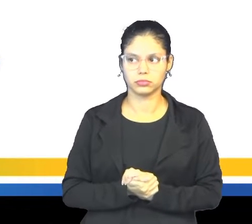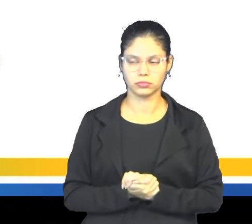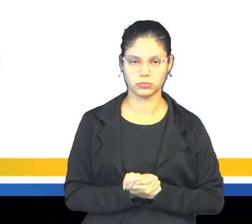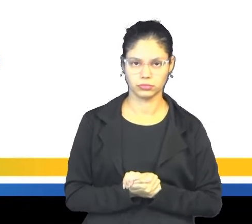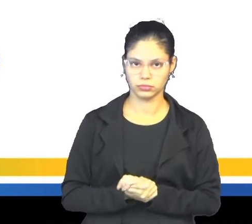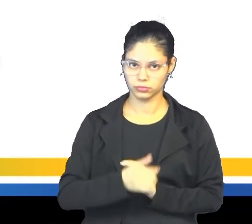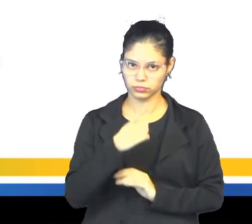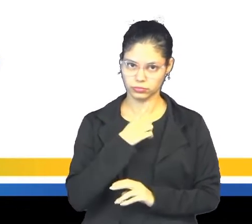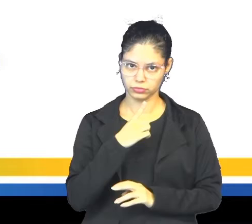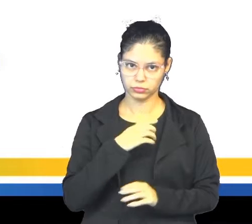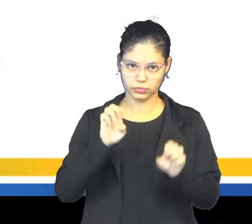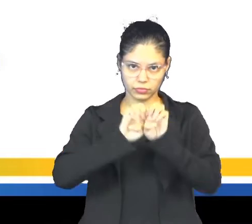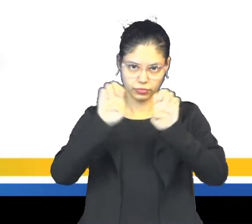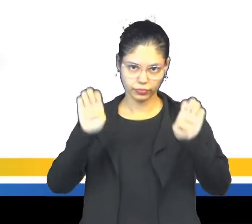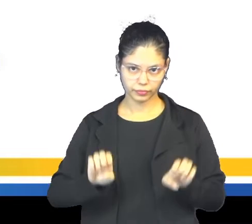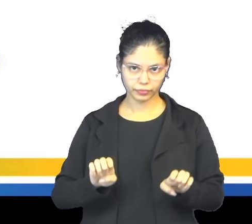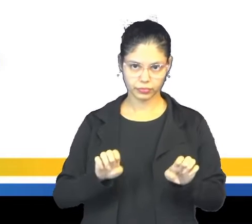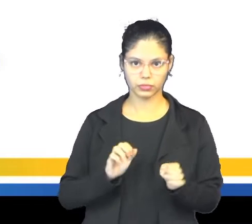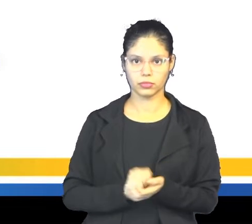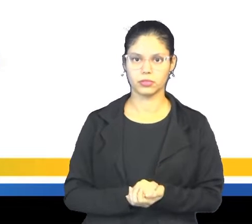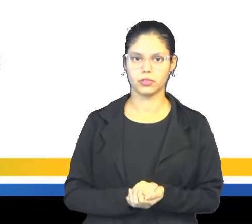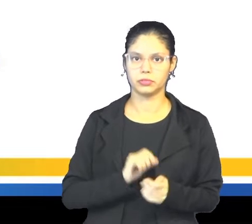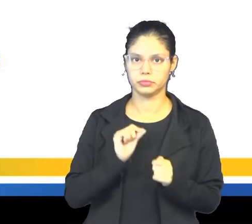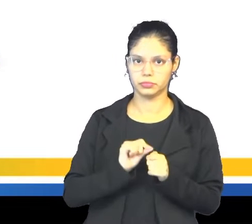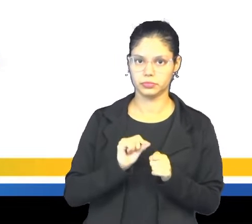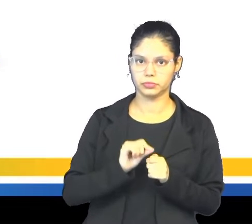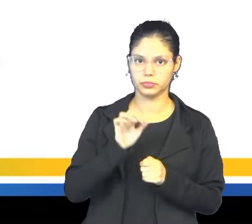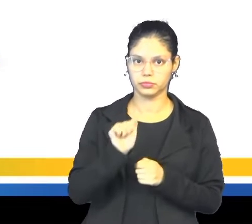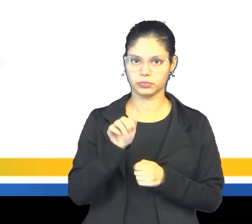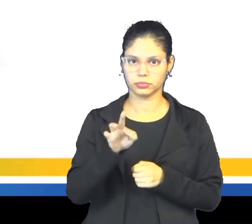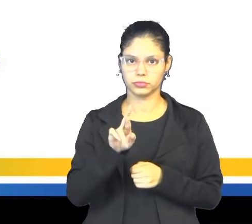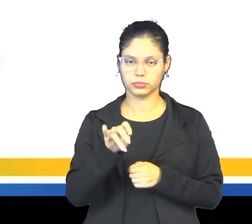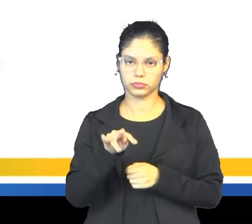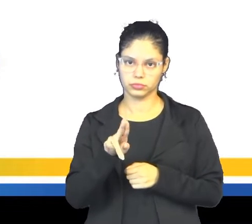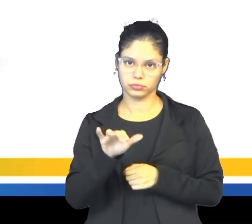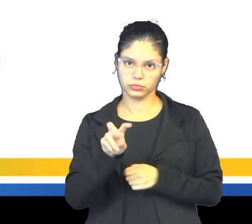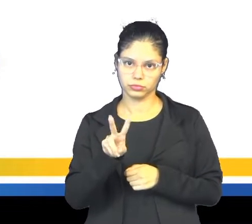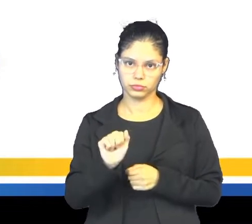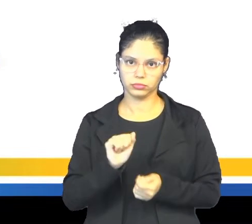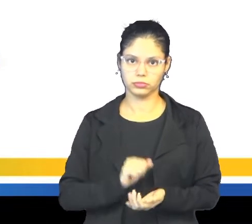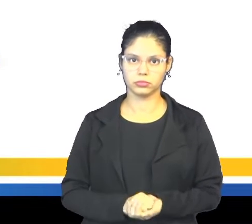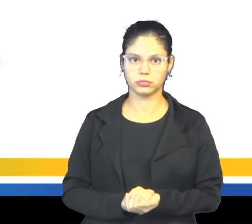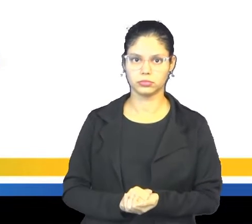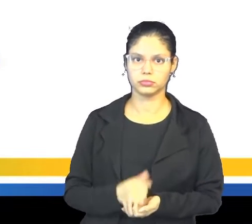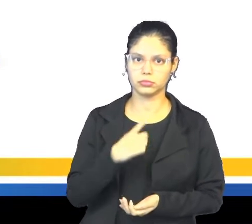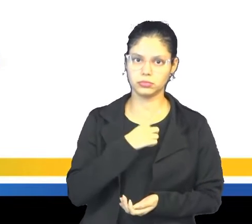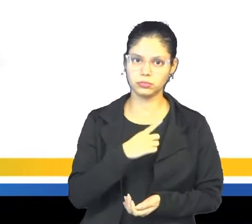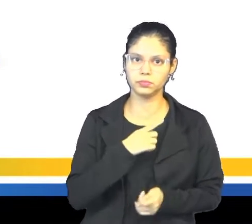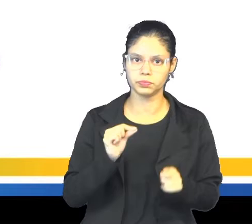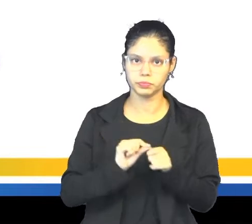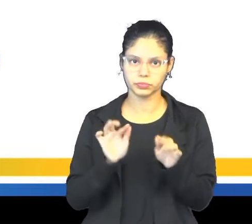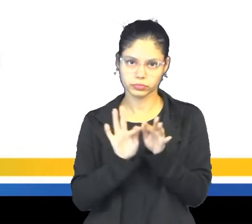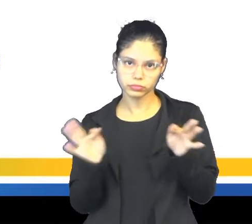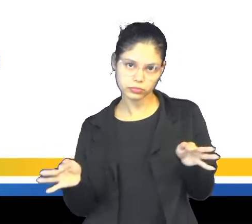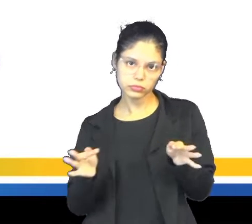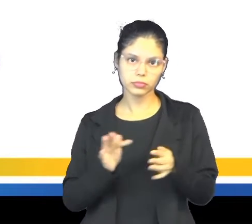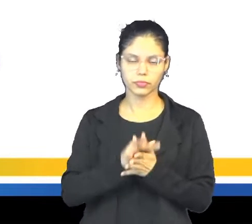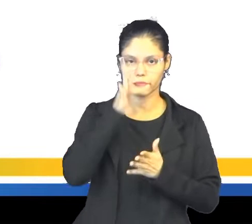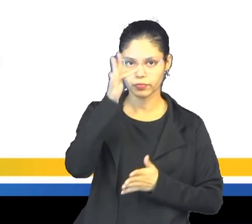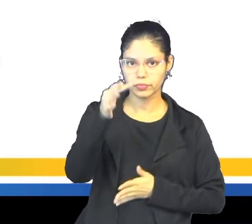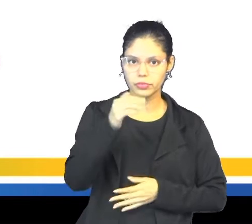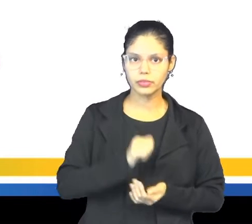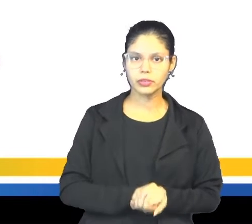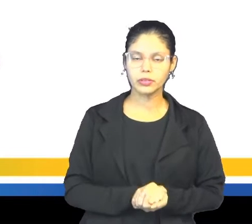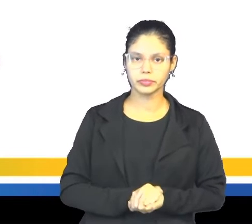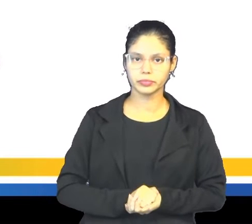Nós temos a estrutura na forma afirmativa do will. Né? A formação das frases de futuro com will na